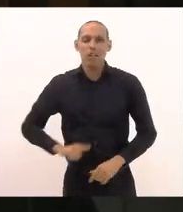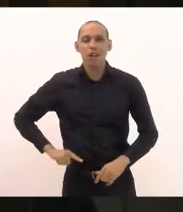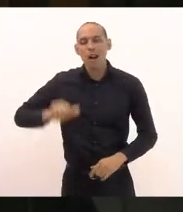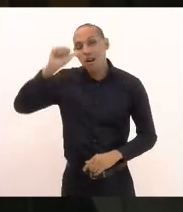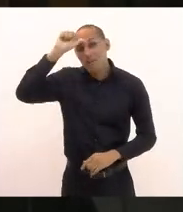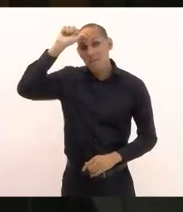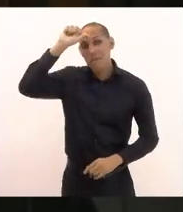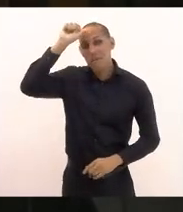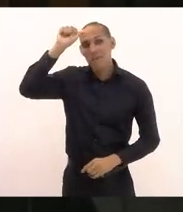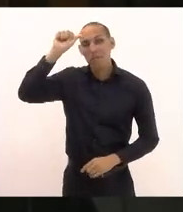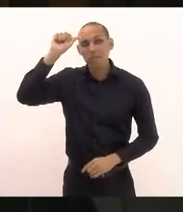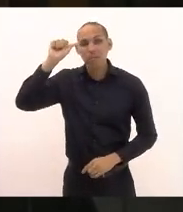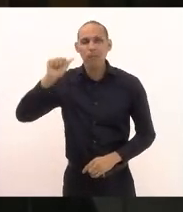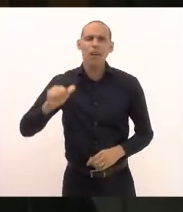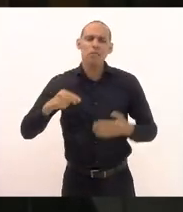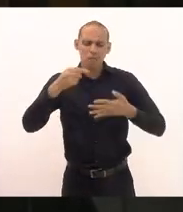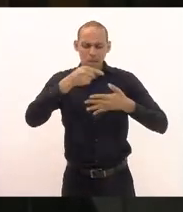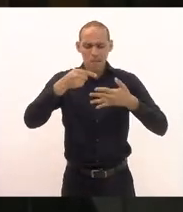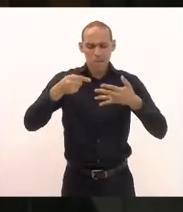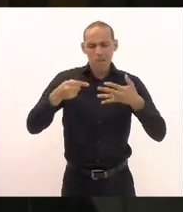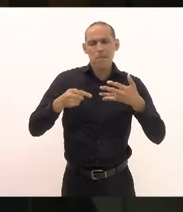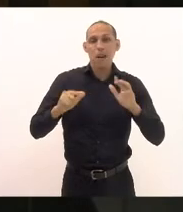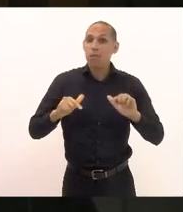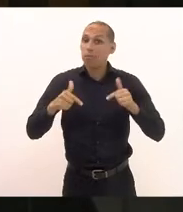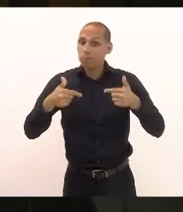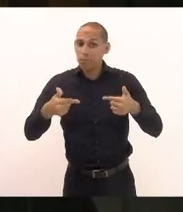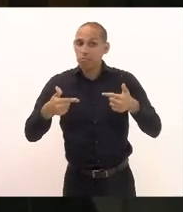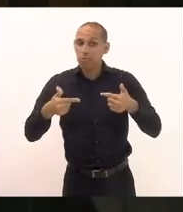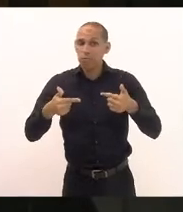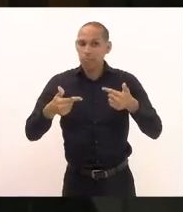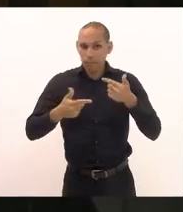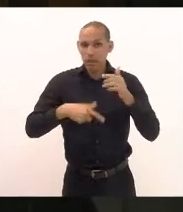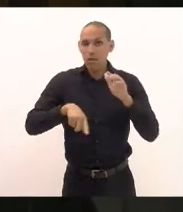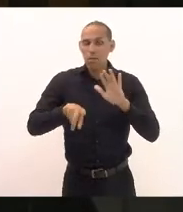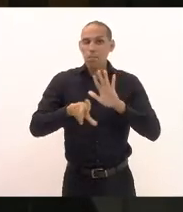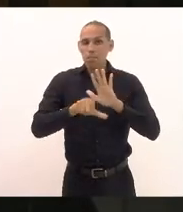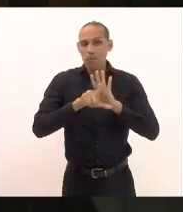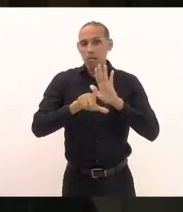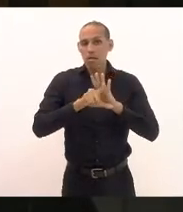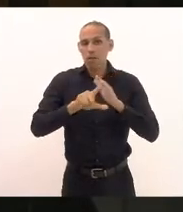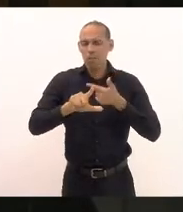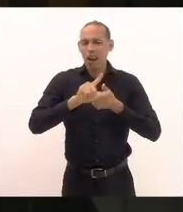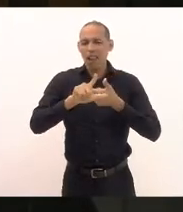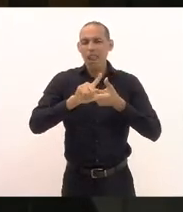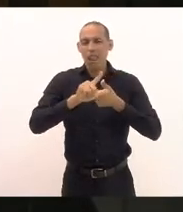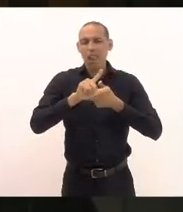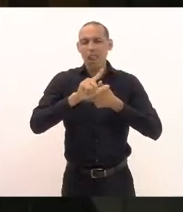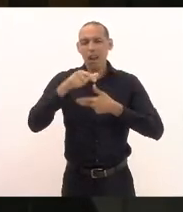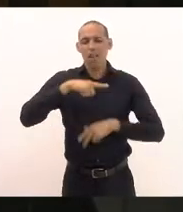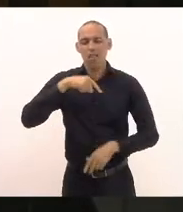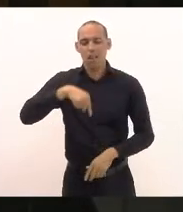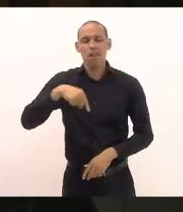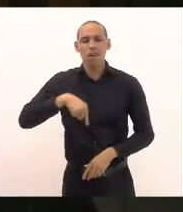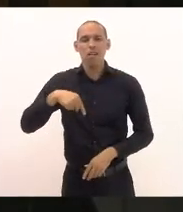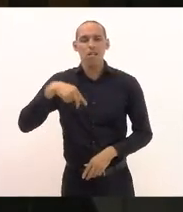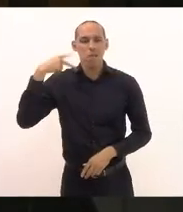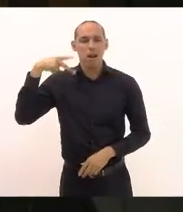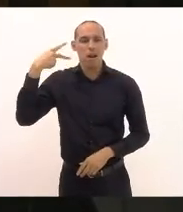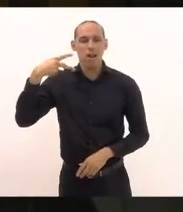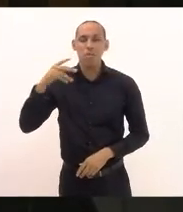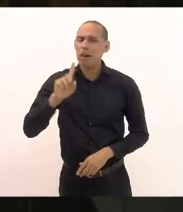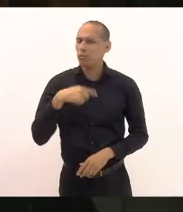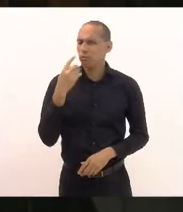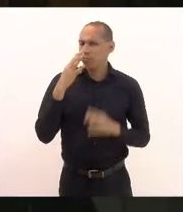Castro a uma série de iniciativas legislativas aprovadas por esse parlamento. Em especial, a gente estava